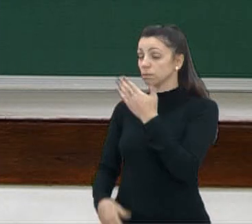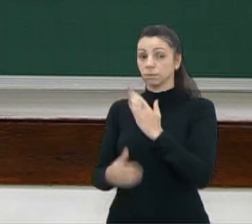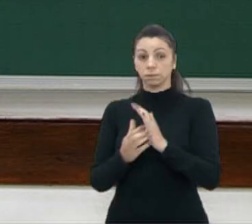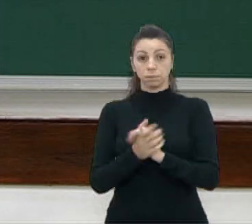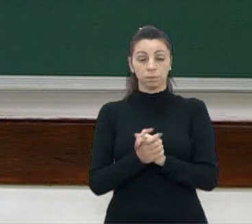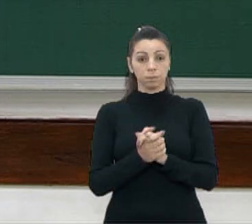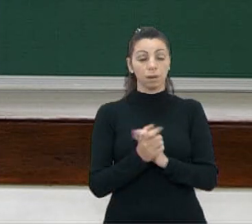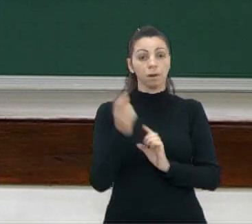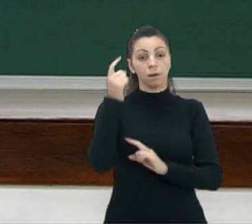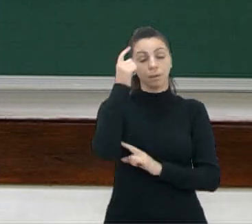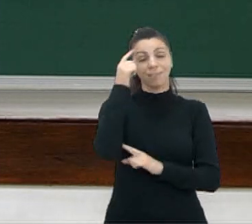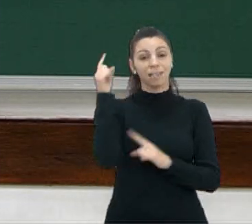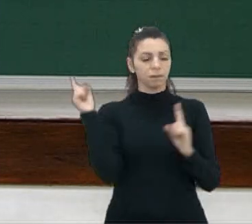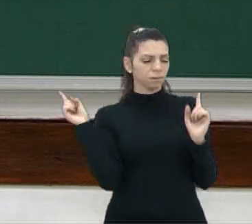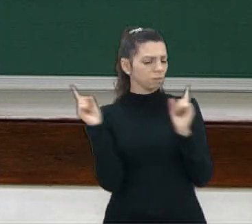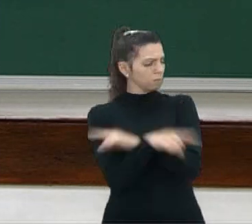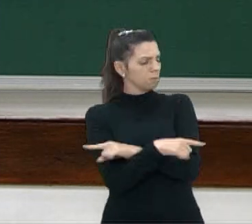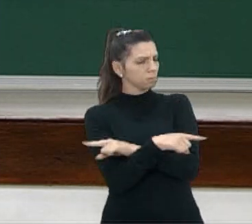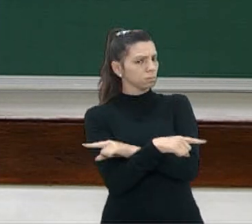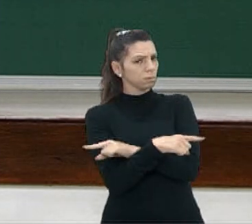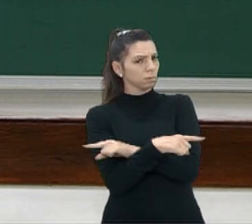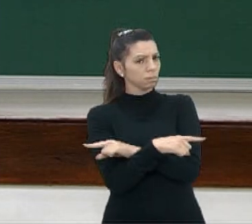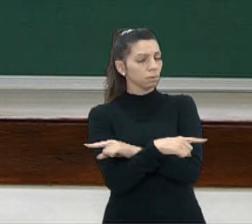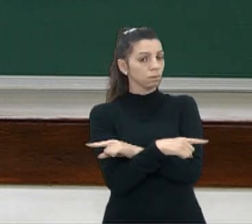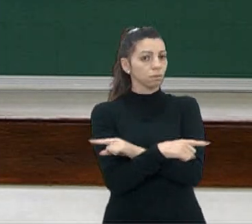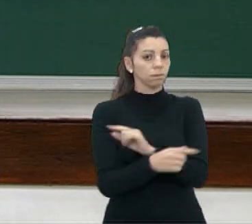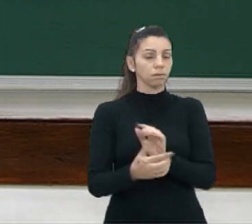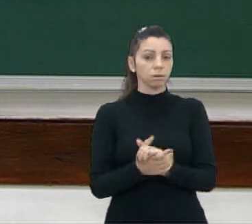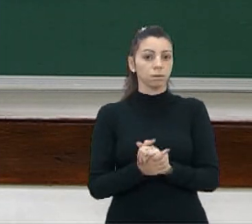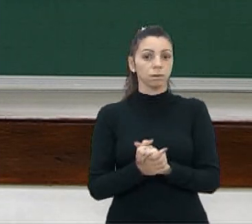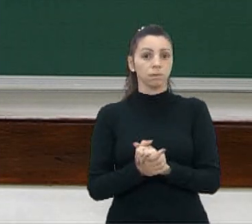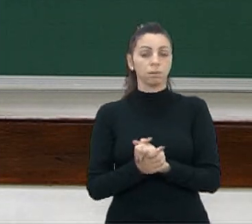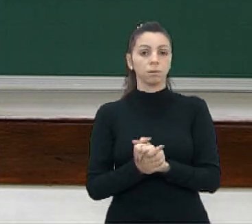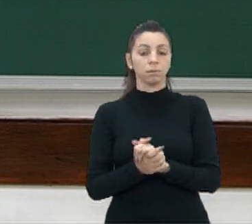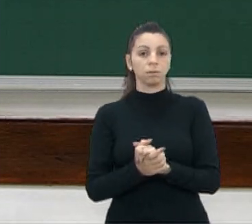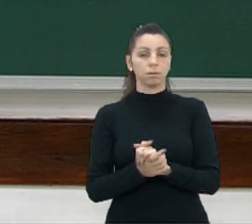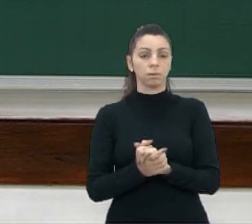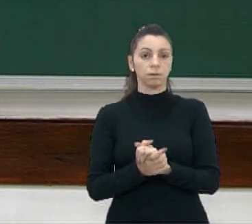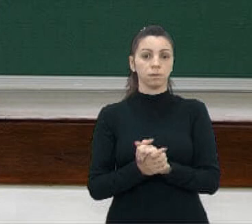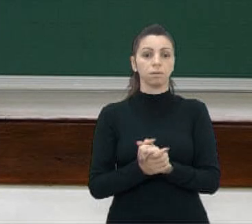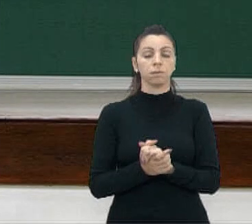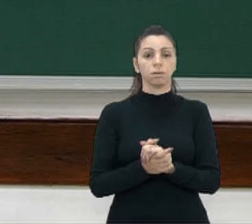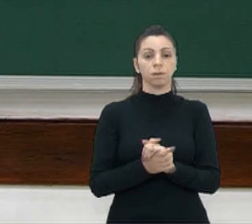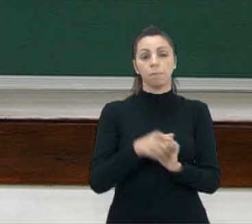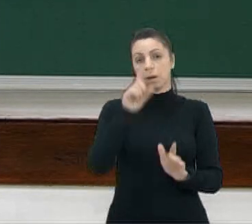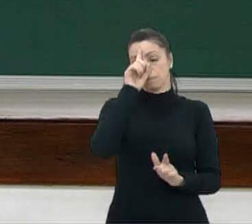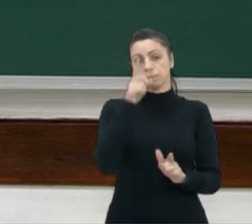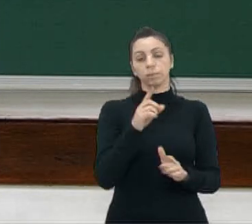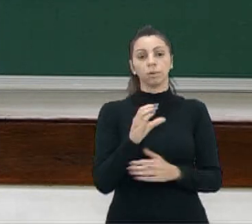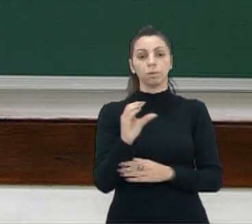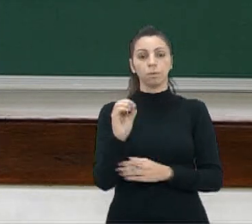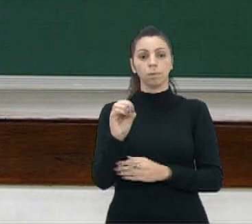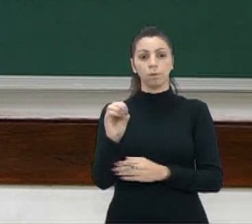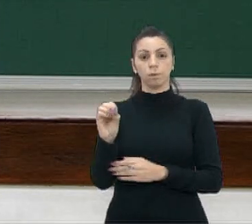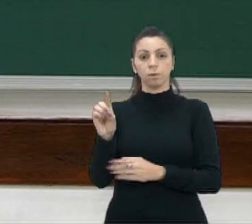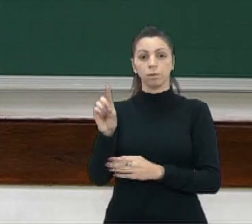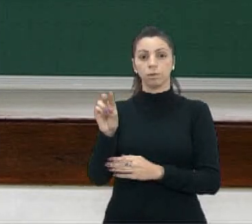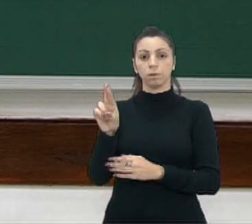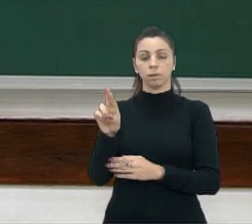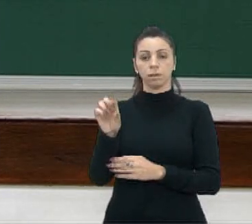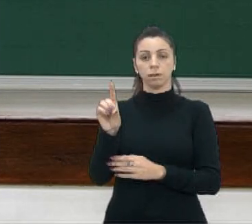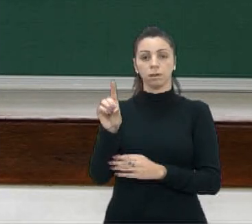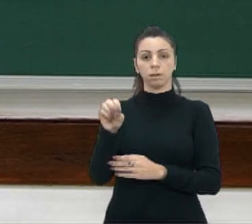né, essa ideia de contrariedade, então você vai ter agora um período coordenado, né? Ou seja, é uma coordenação. Então vai ter uma oração